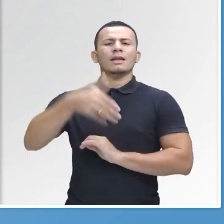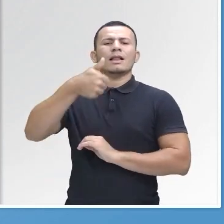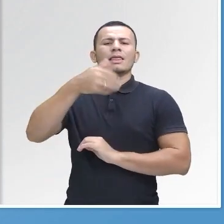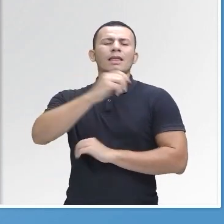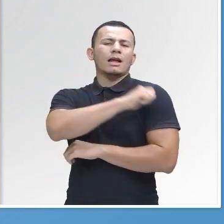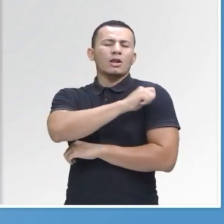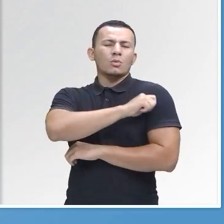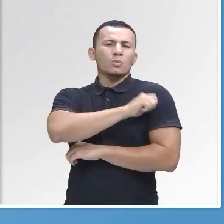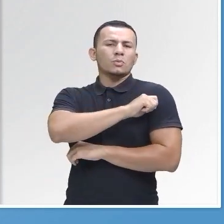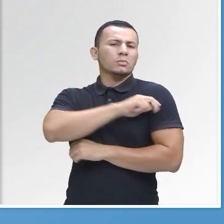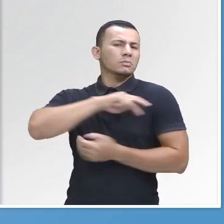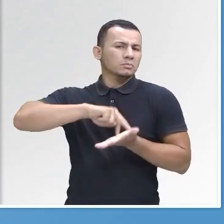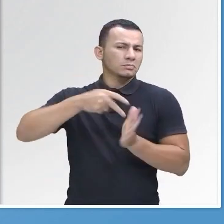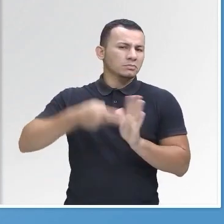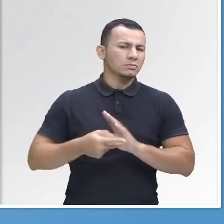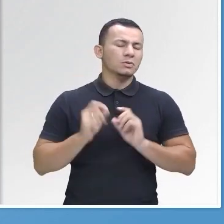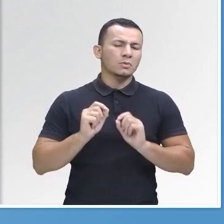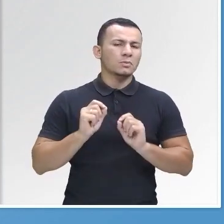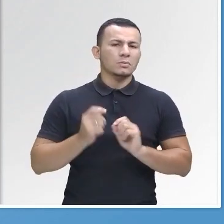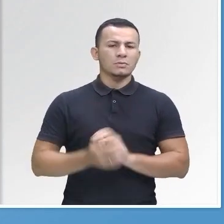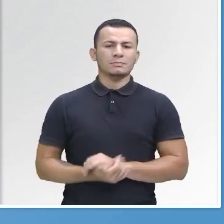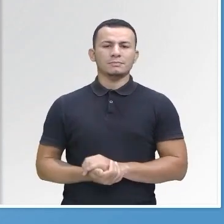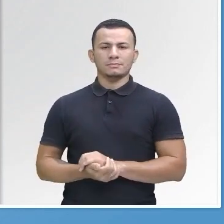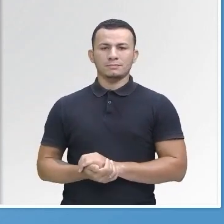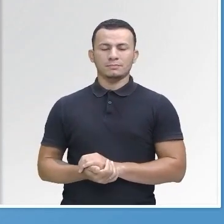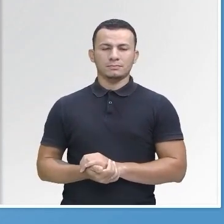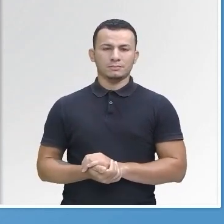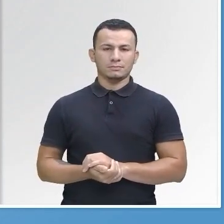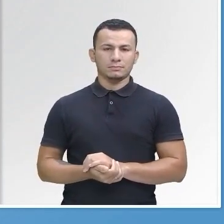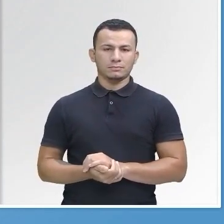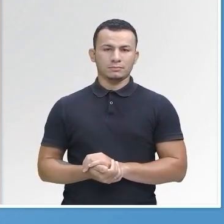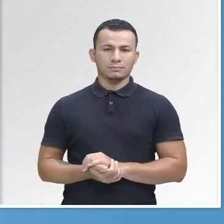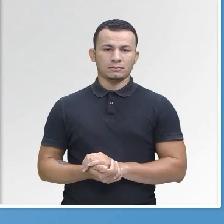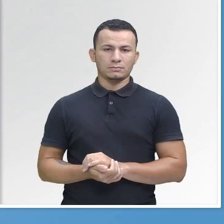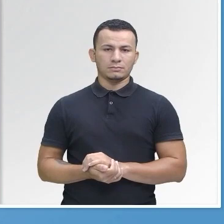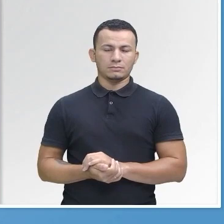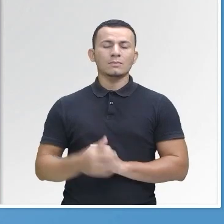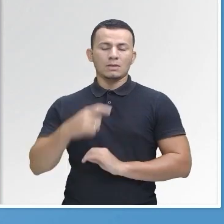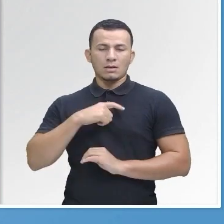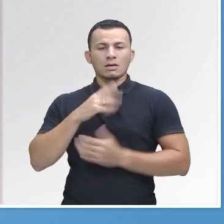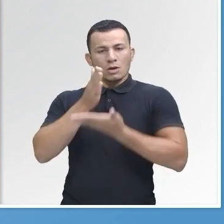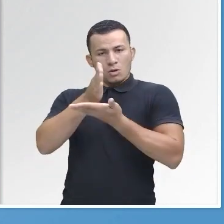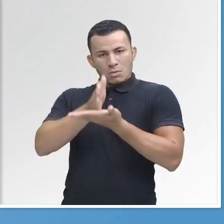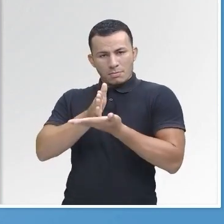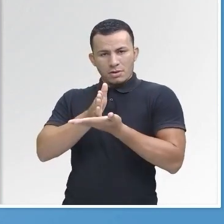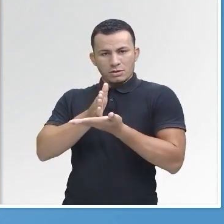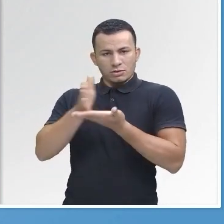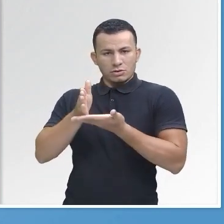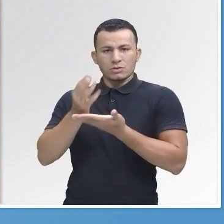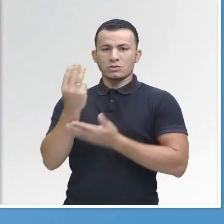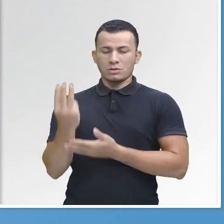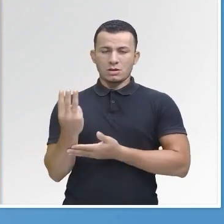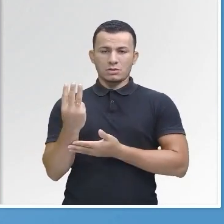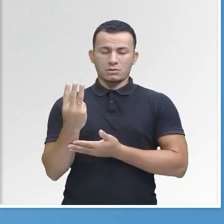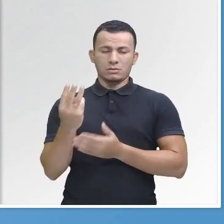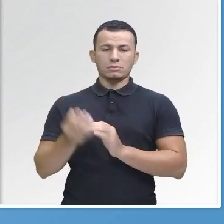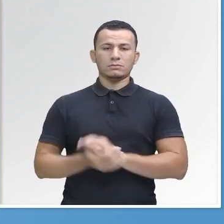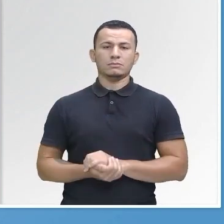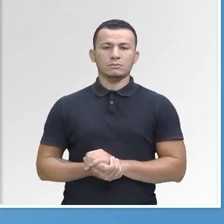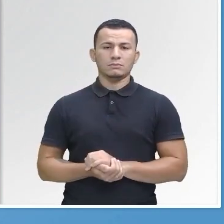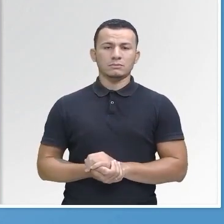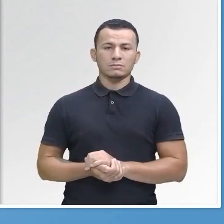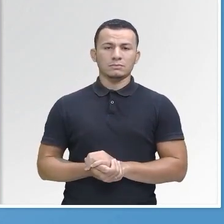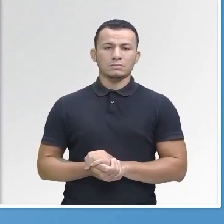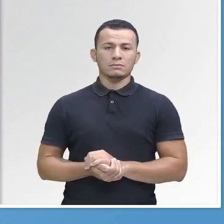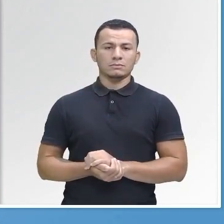Bom, se eu riscar aqui, ó, ele corresponde a uma parte de 3. Uma parte de 3,